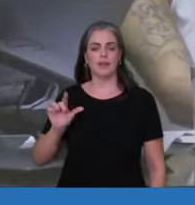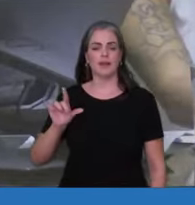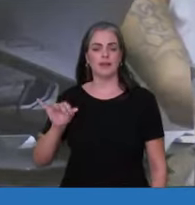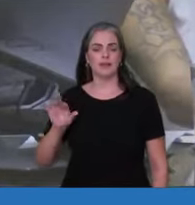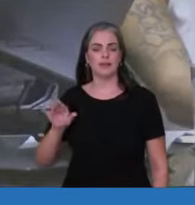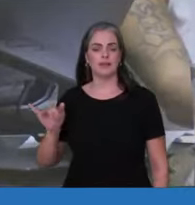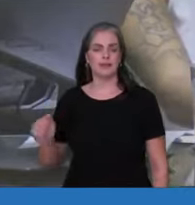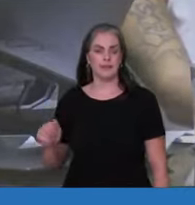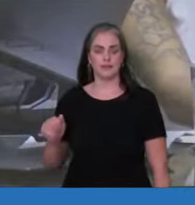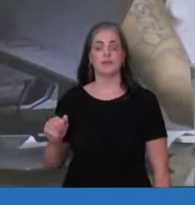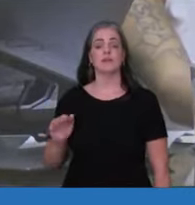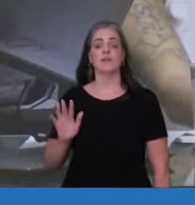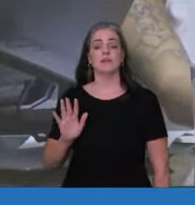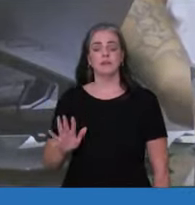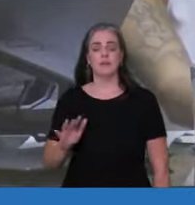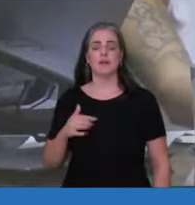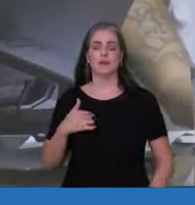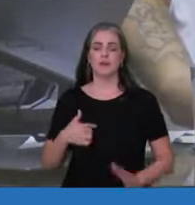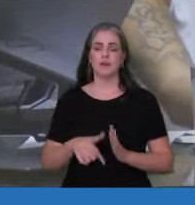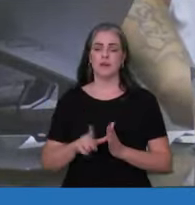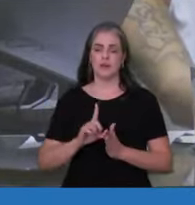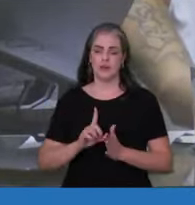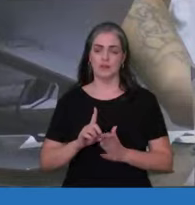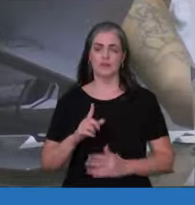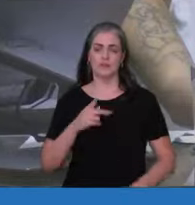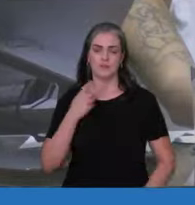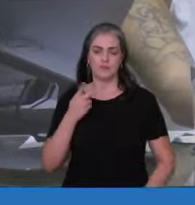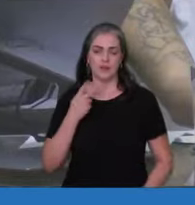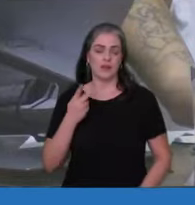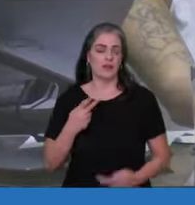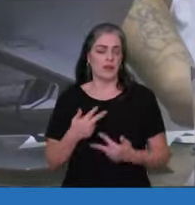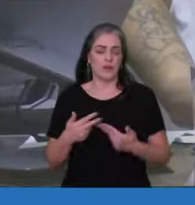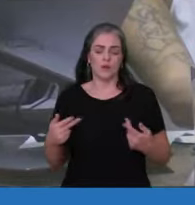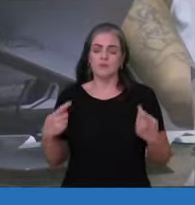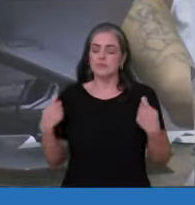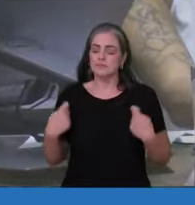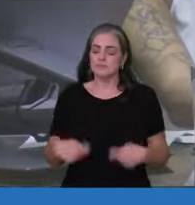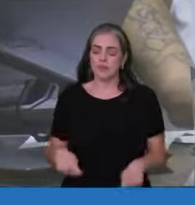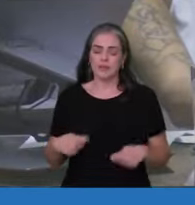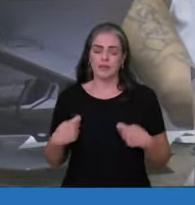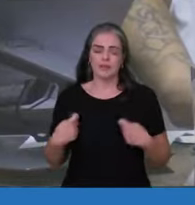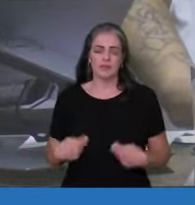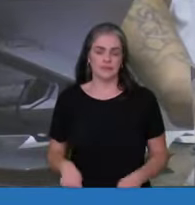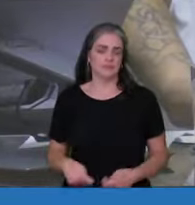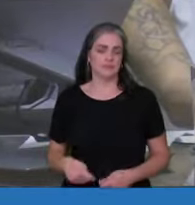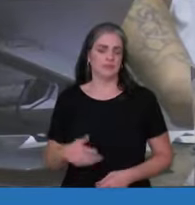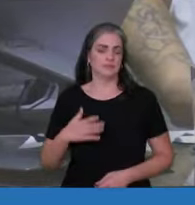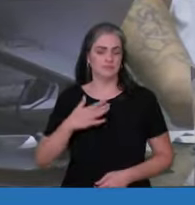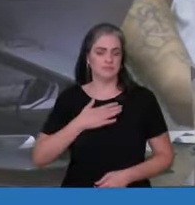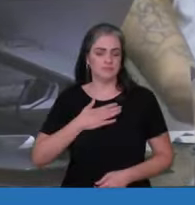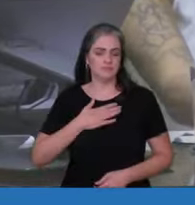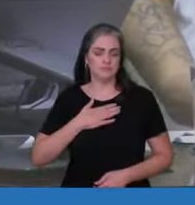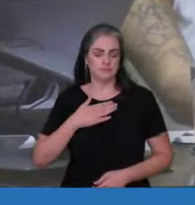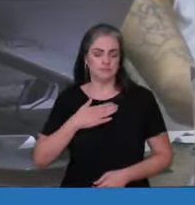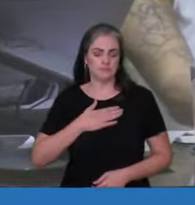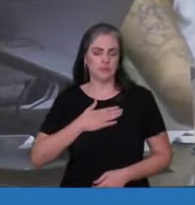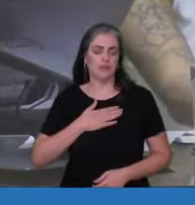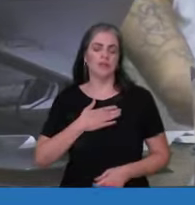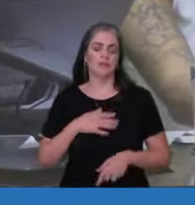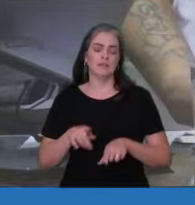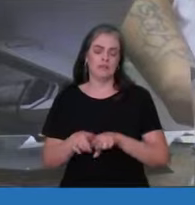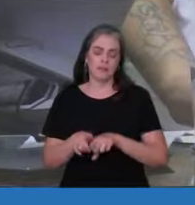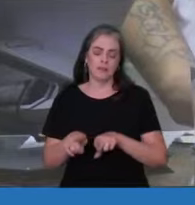deputada Erundina, pronunciar as palavras necessárias em nome, em meu nome e da mesa diretora.